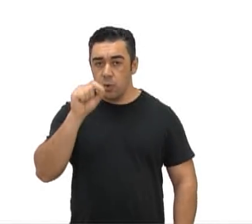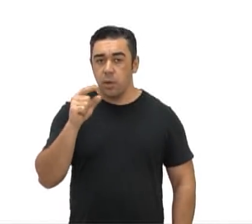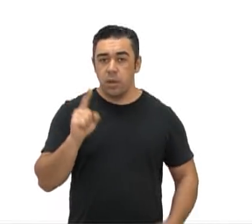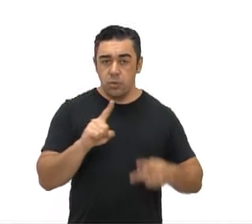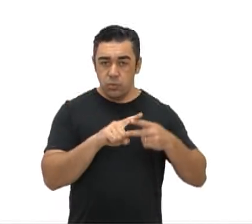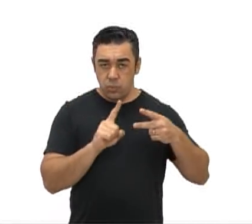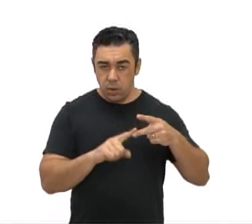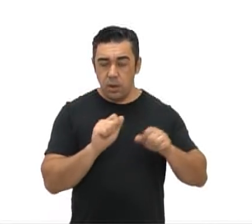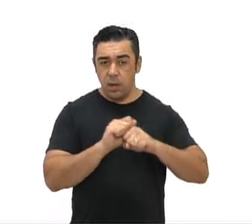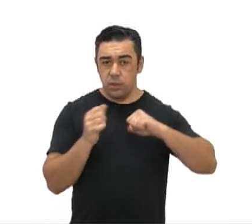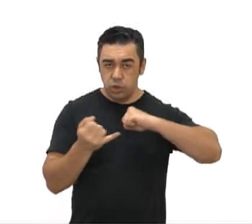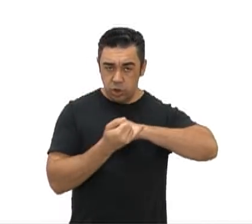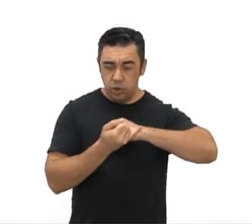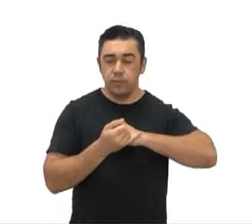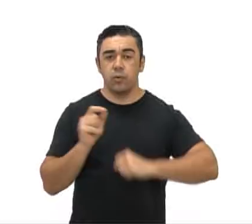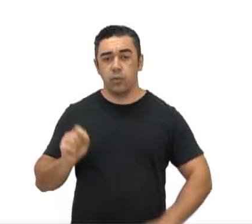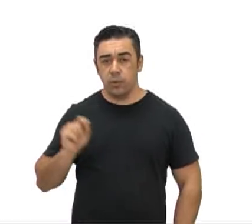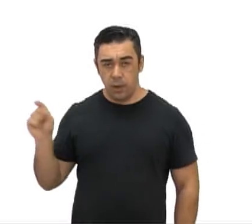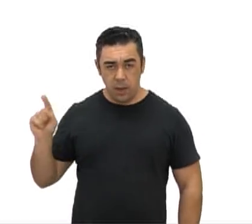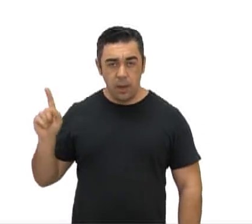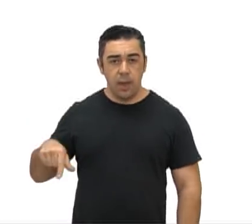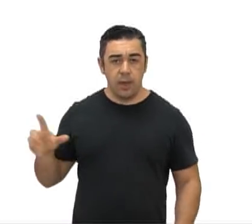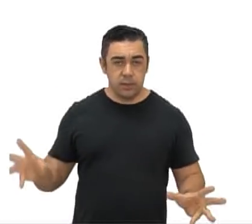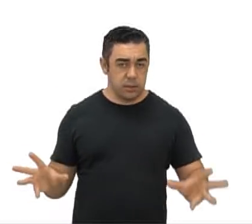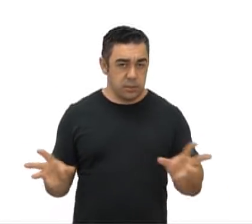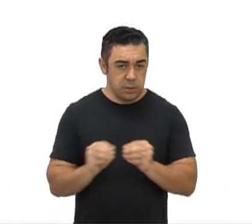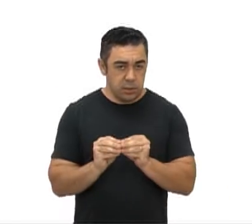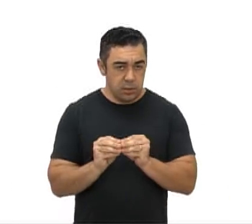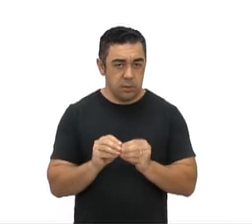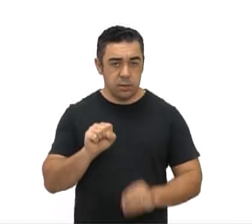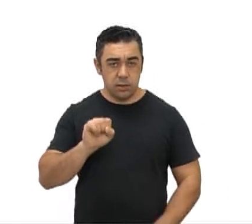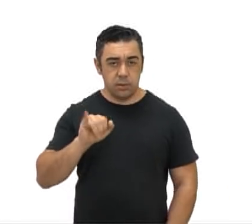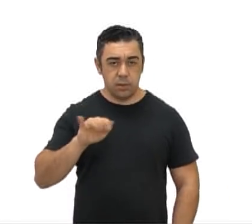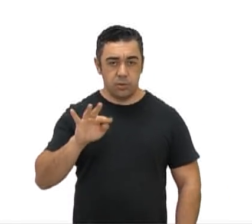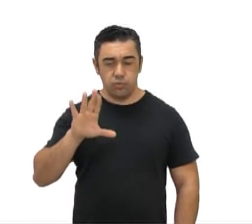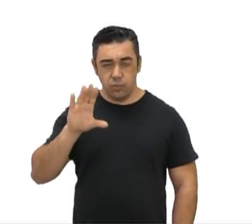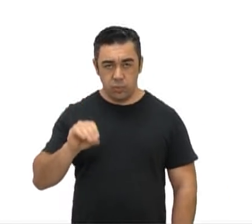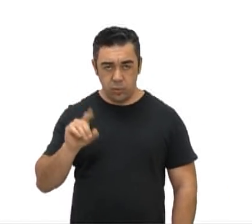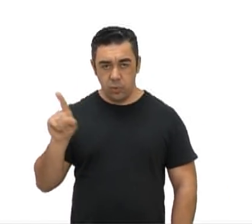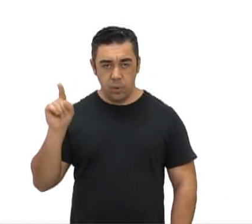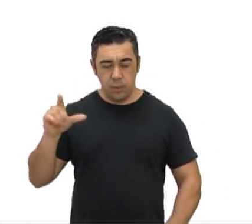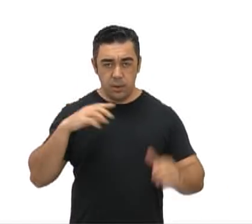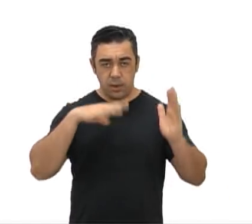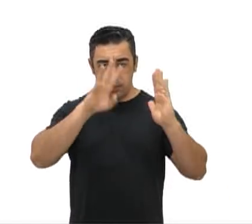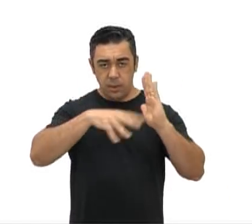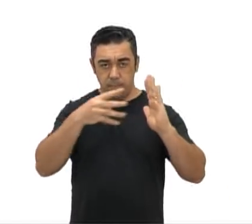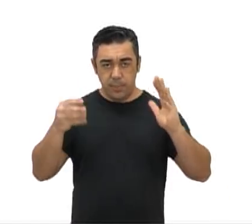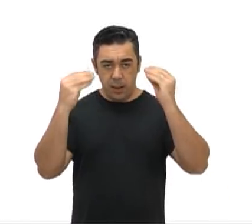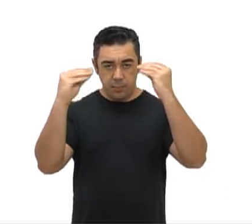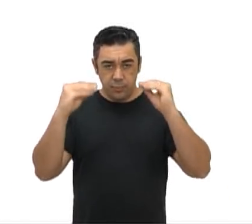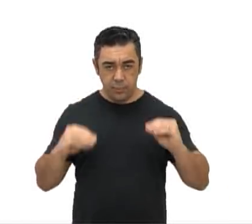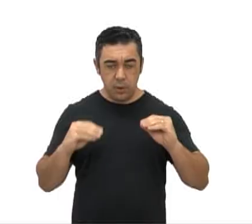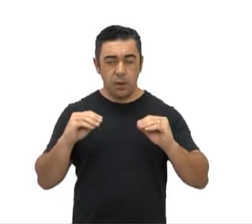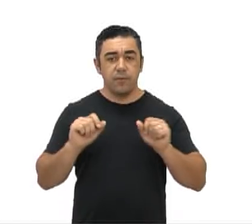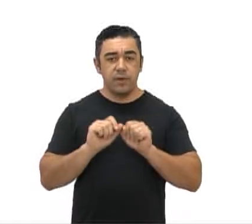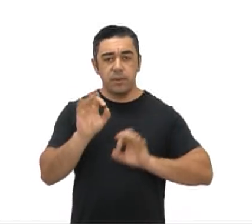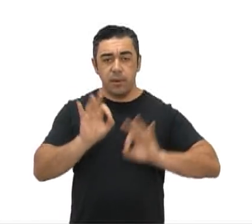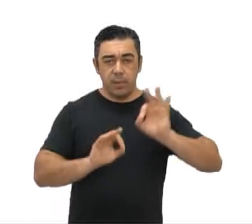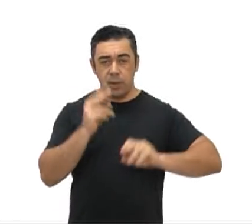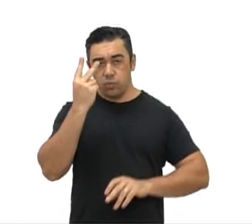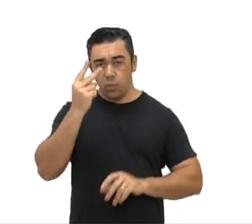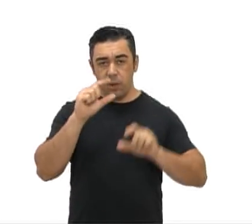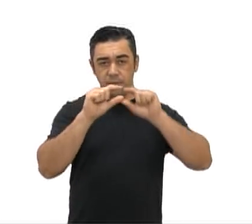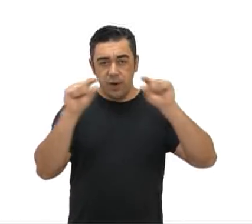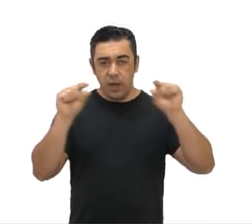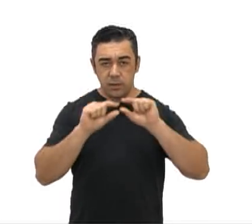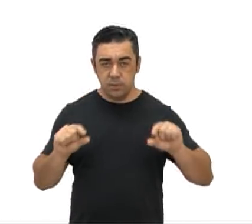2 adjetivos do grau superlativo absoluto sintético, presentes na tabela abaixo, e elaborar 2 frases que tenham como